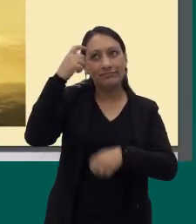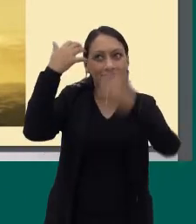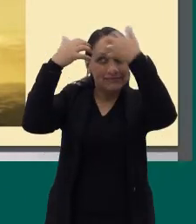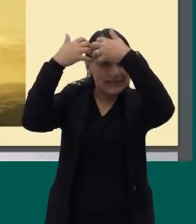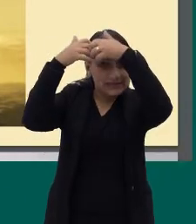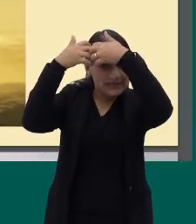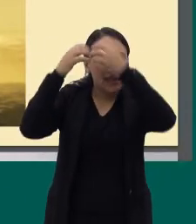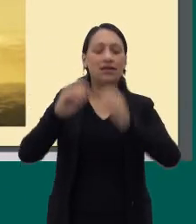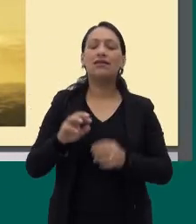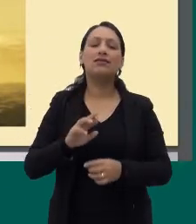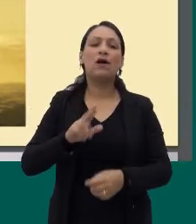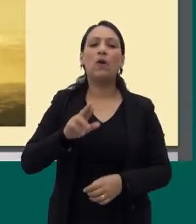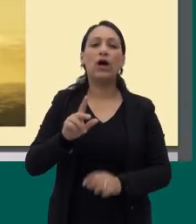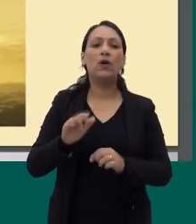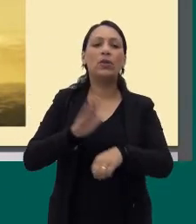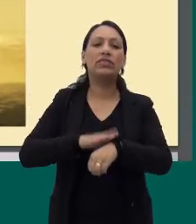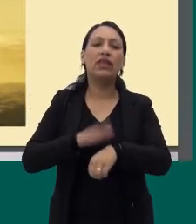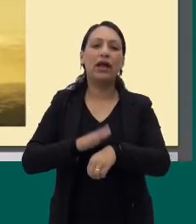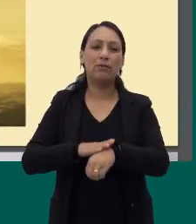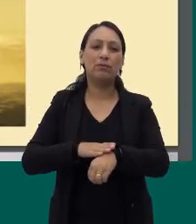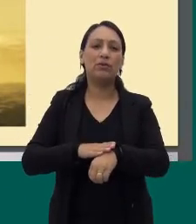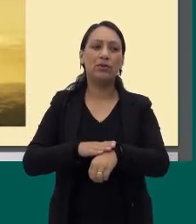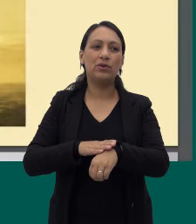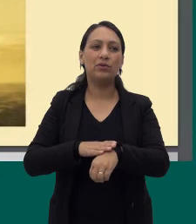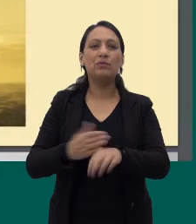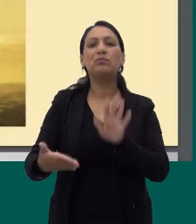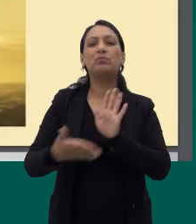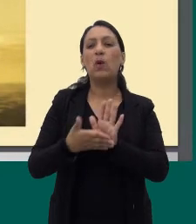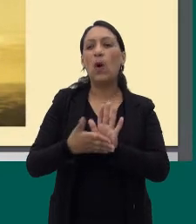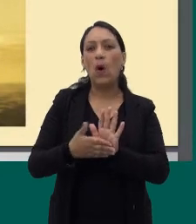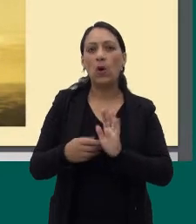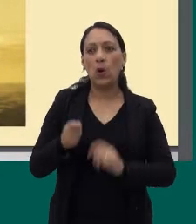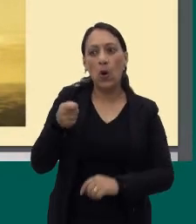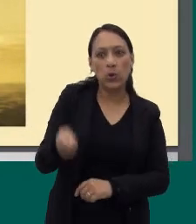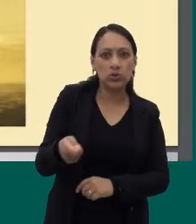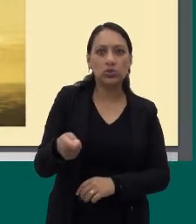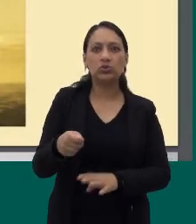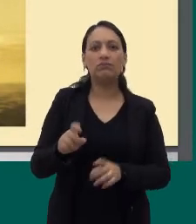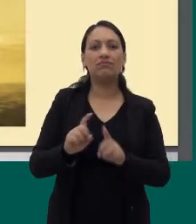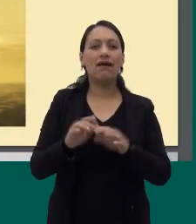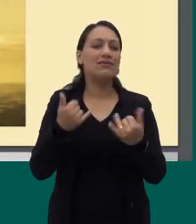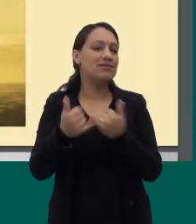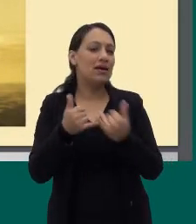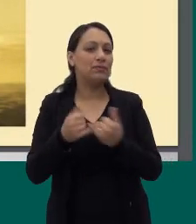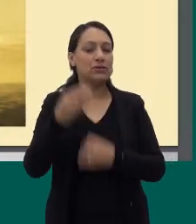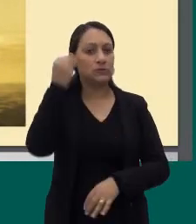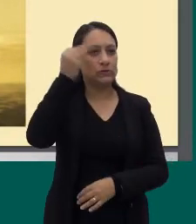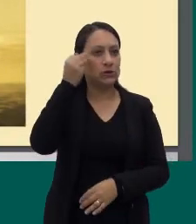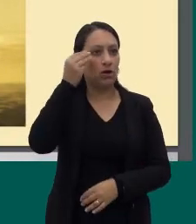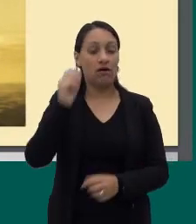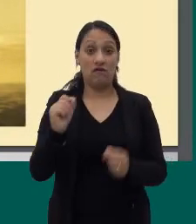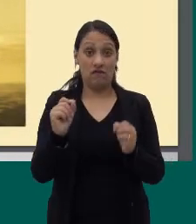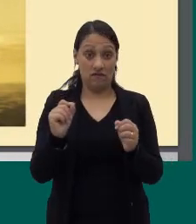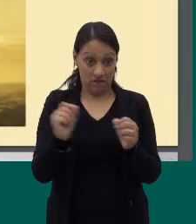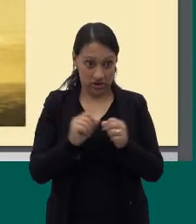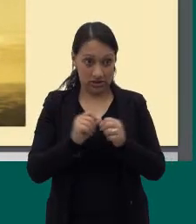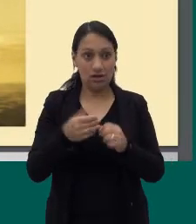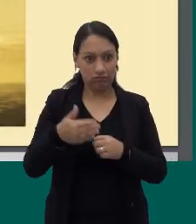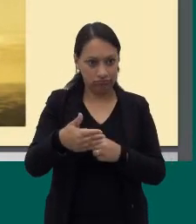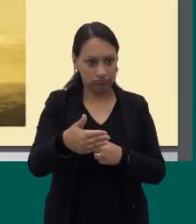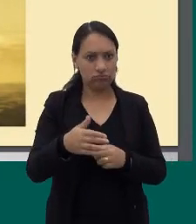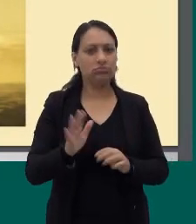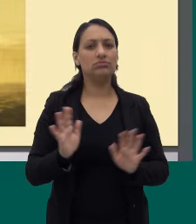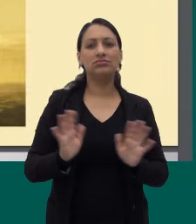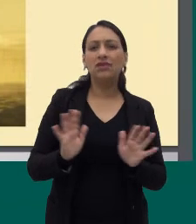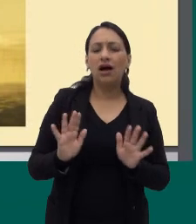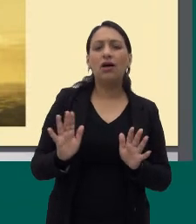que é imposto. Então, é uma construção, não é sobre o psicólogo chegar em ti e falar, vamos fazer isso. Não,